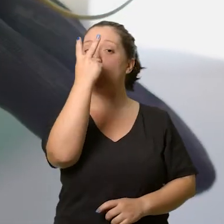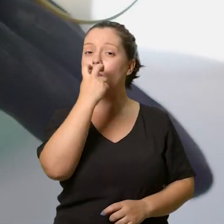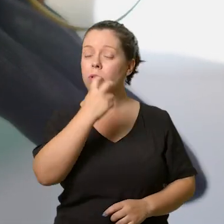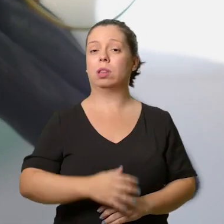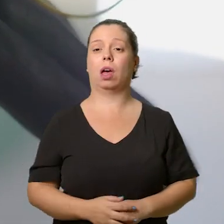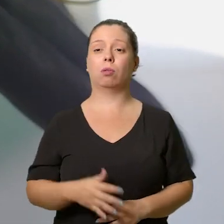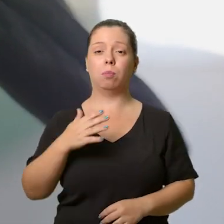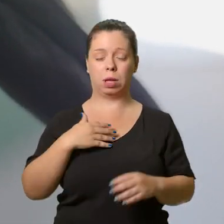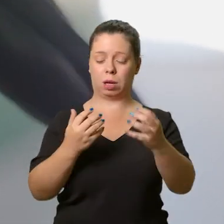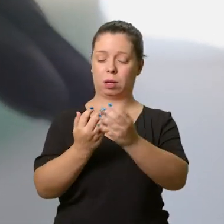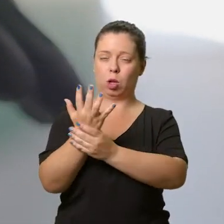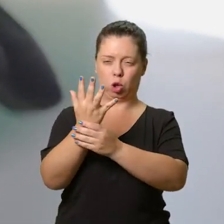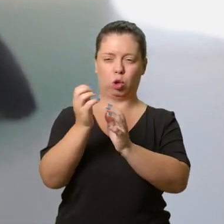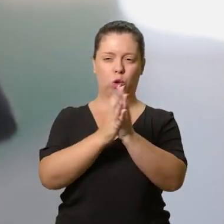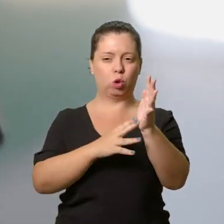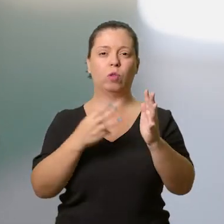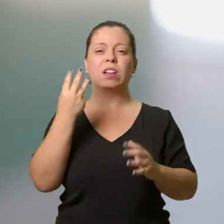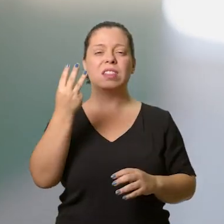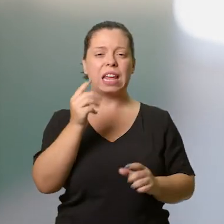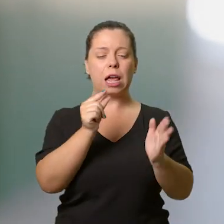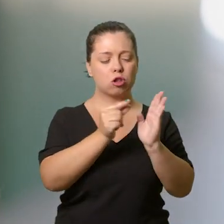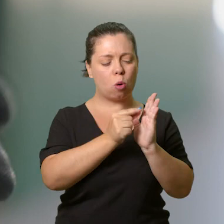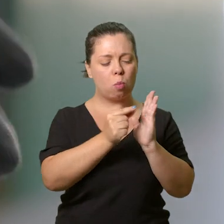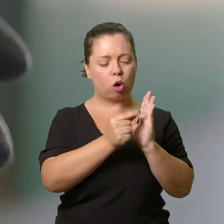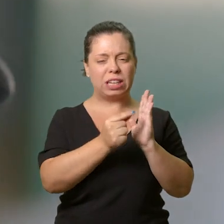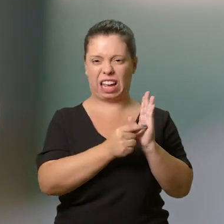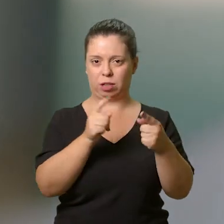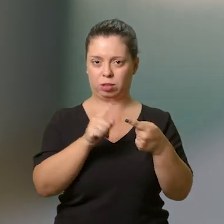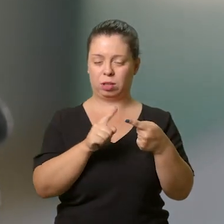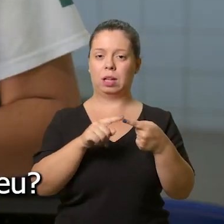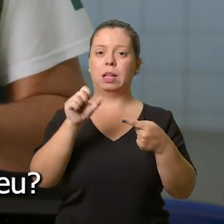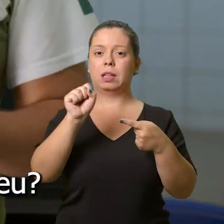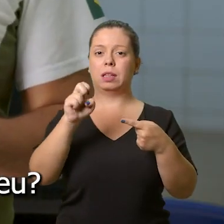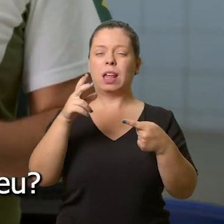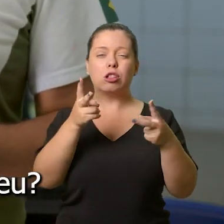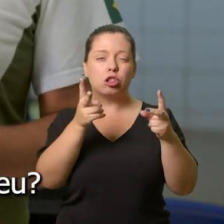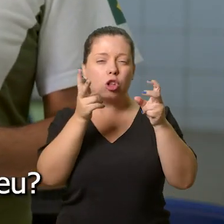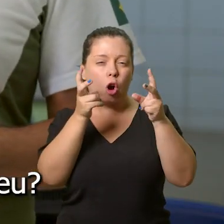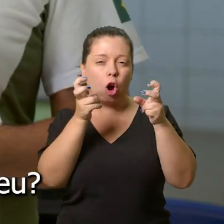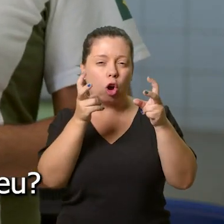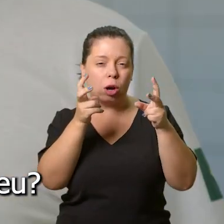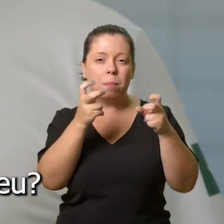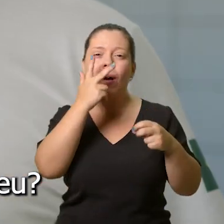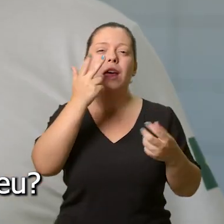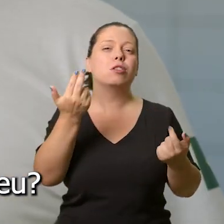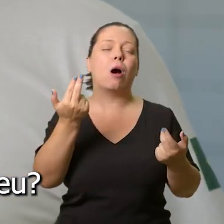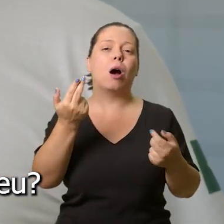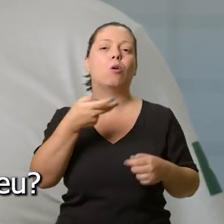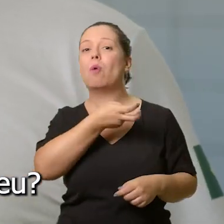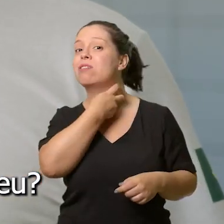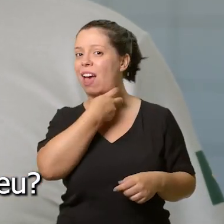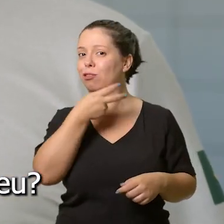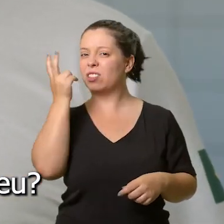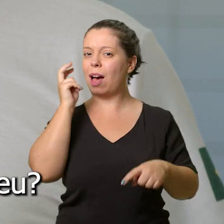visual. Na minha luva, eu usei 3 componentes básicos da eletrônica. Eu usei um sensor ultrassônico, como se fosse um morcego,